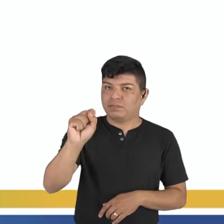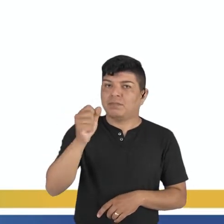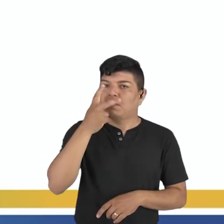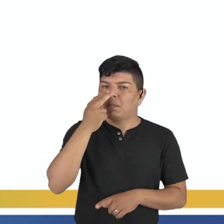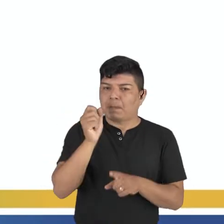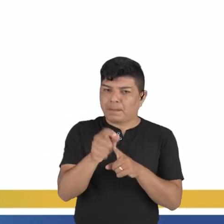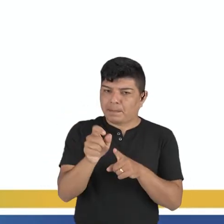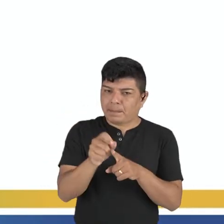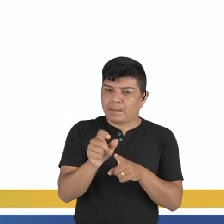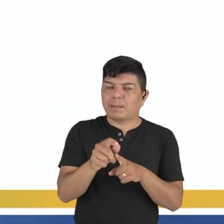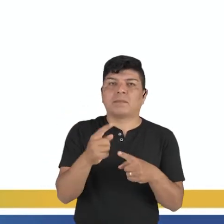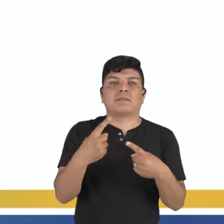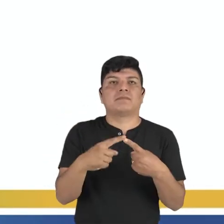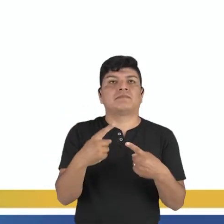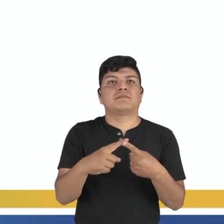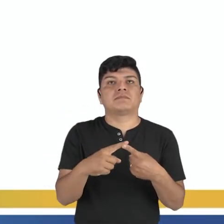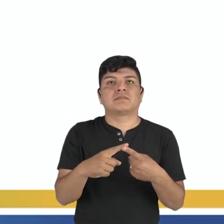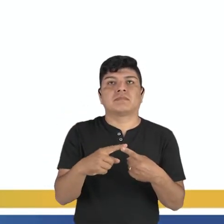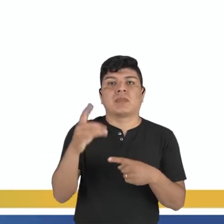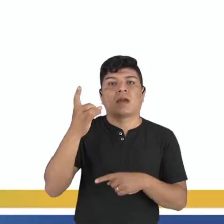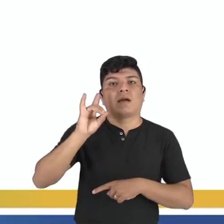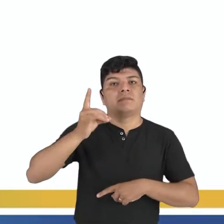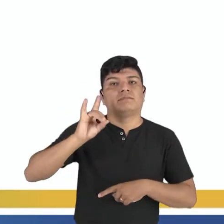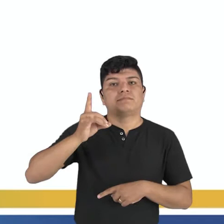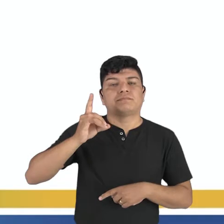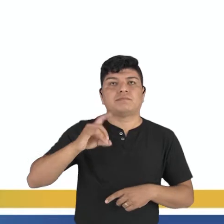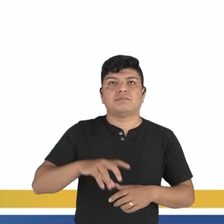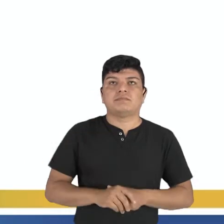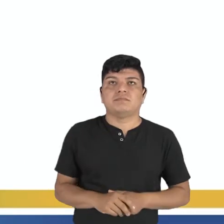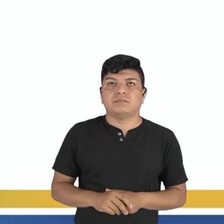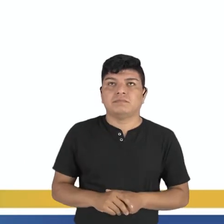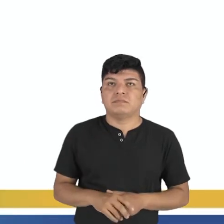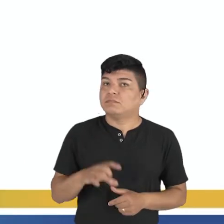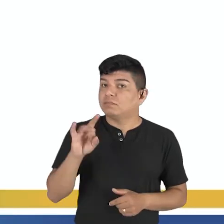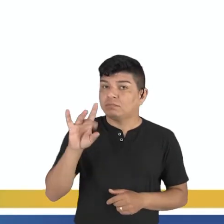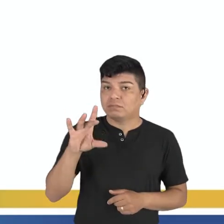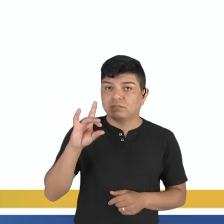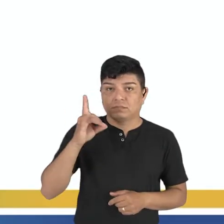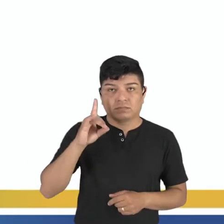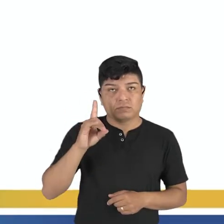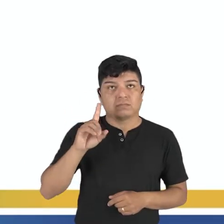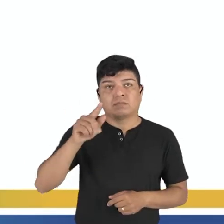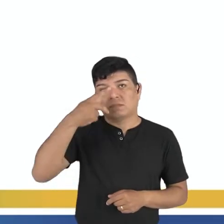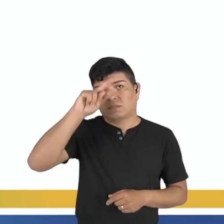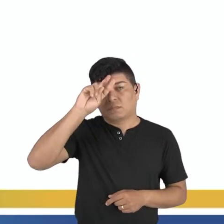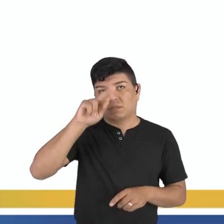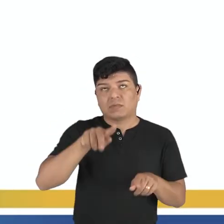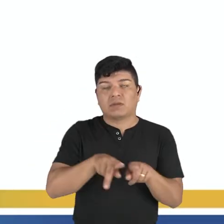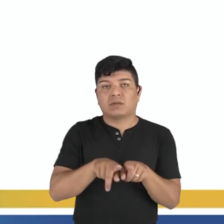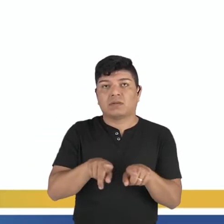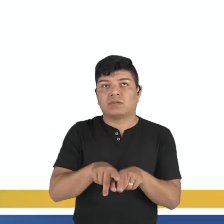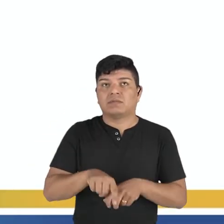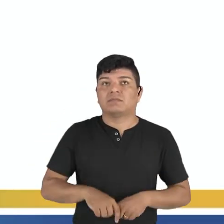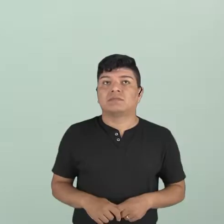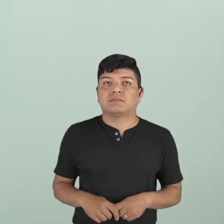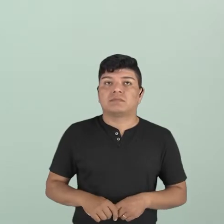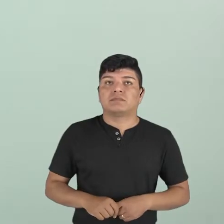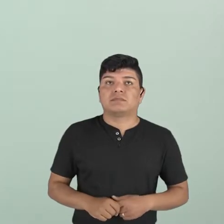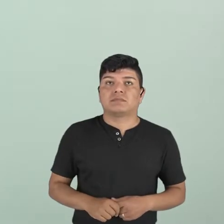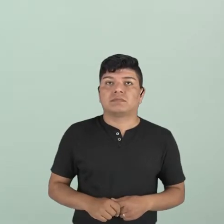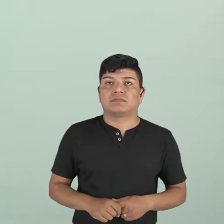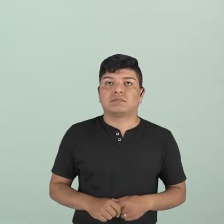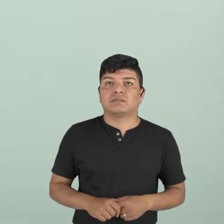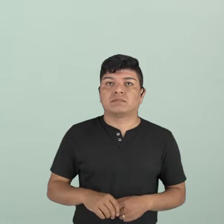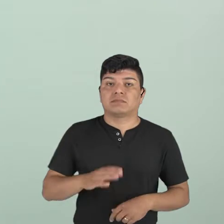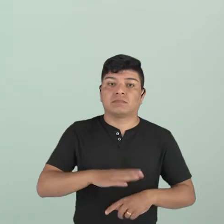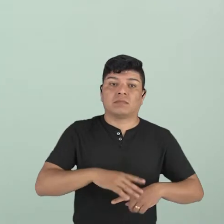Tem. Porque assim, na Bolívia, e não só na Bolívia, em outros países ali, Peru também,